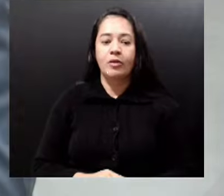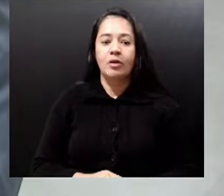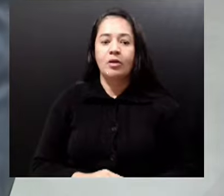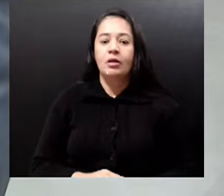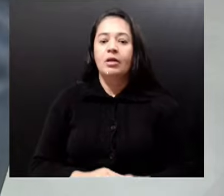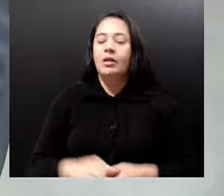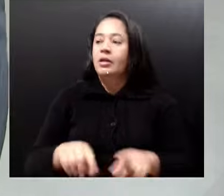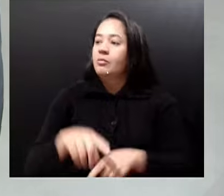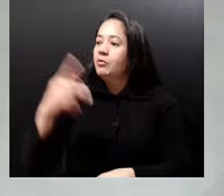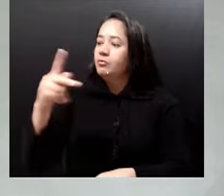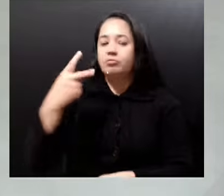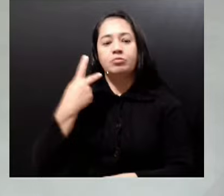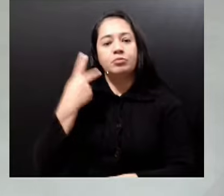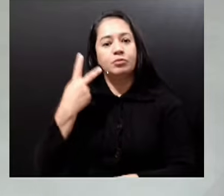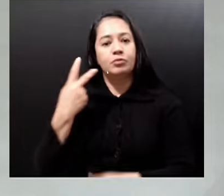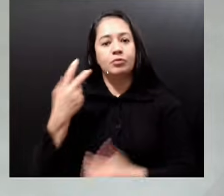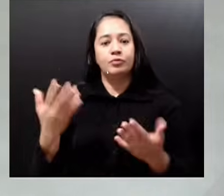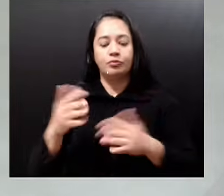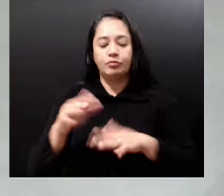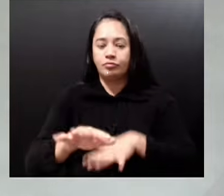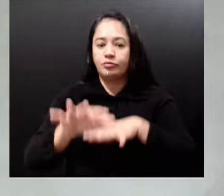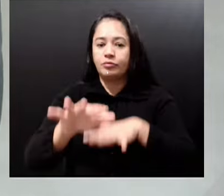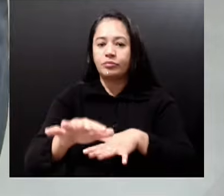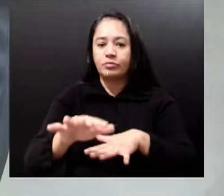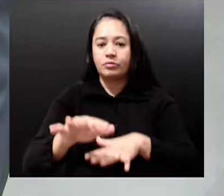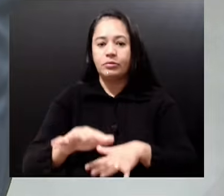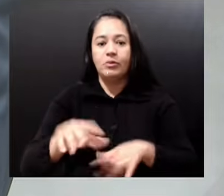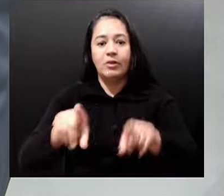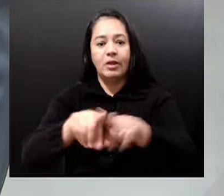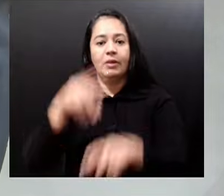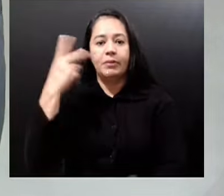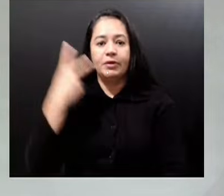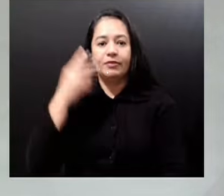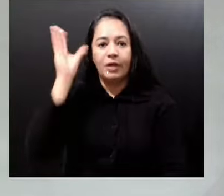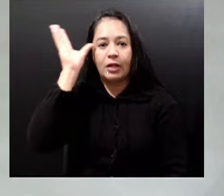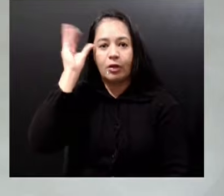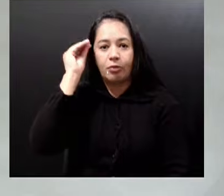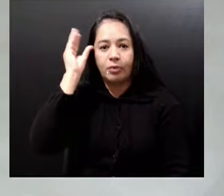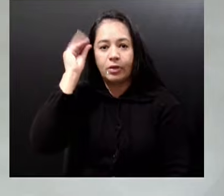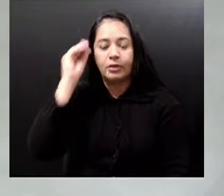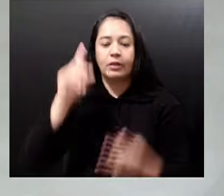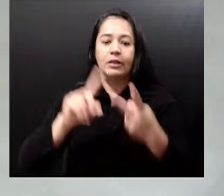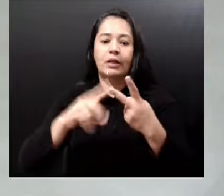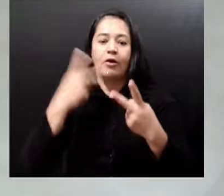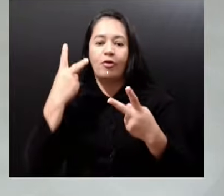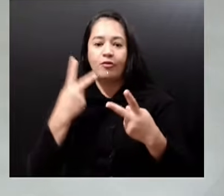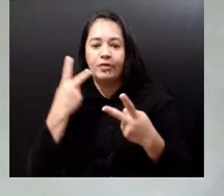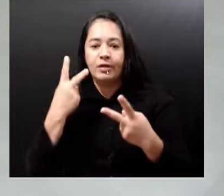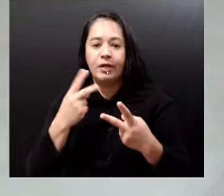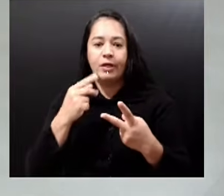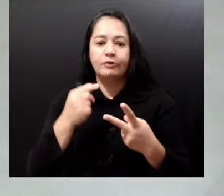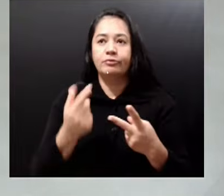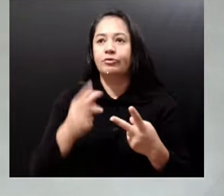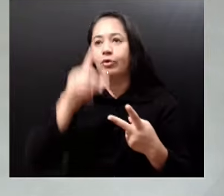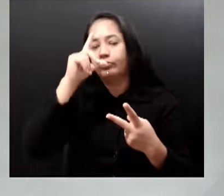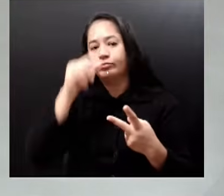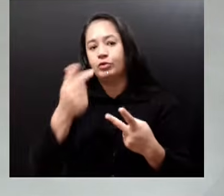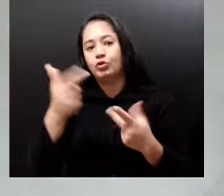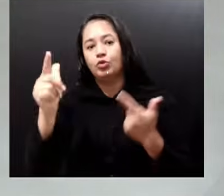bem como do vereador Benê, bem como do vereador Marcelo e de outras lideranças que lá